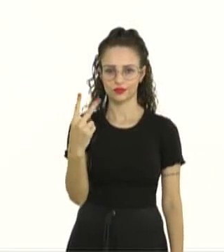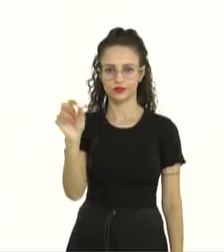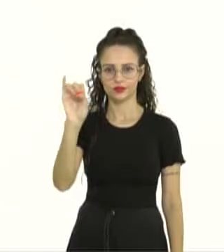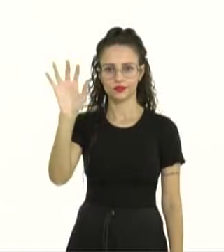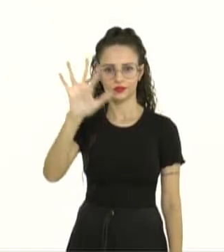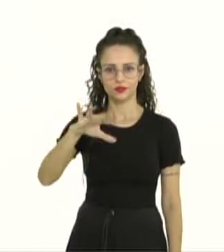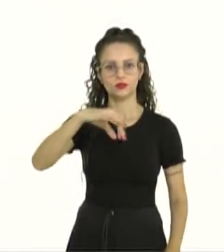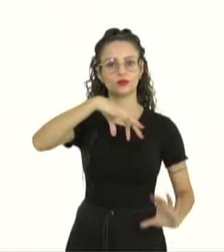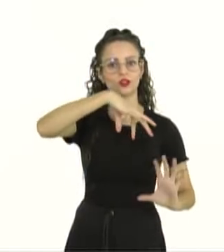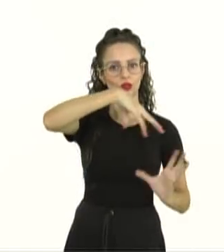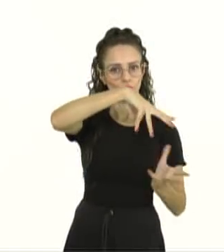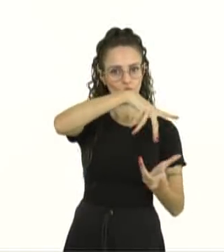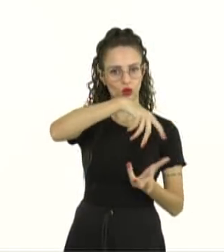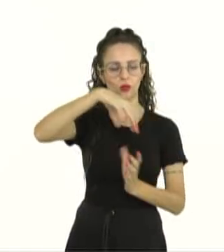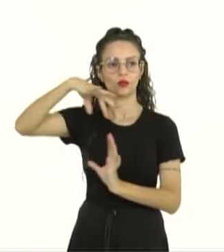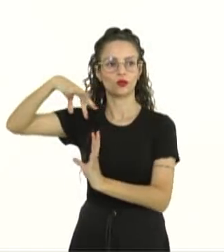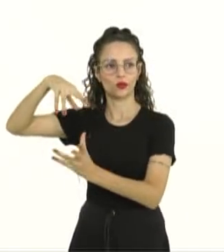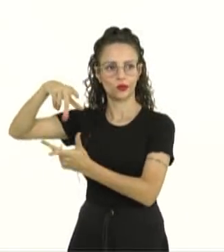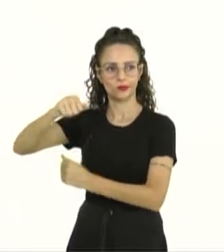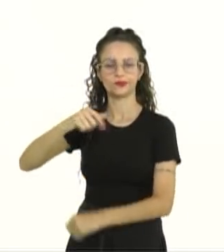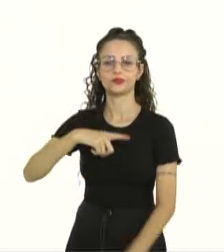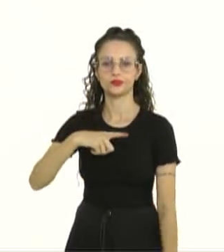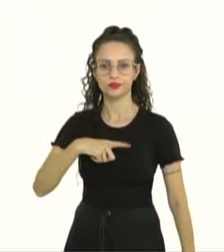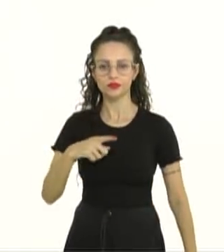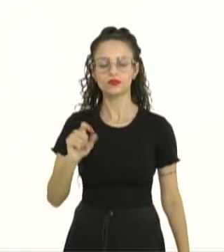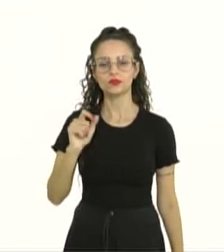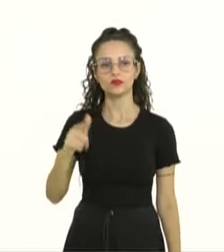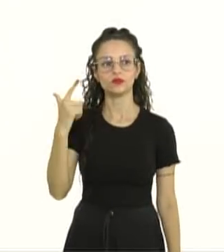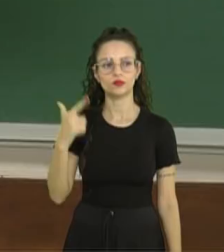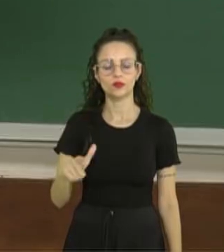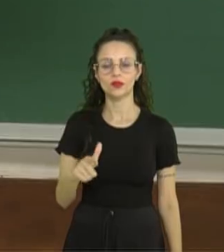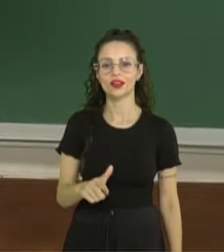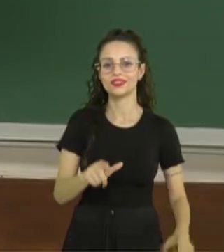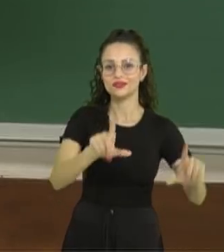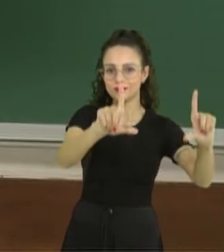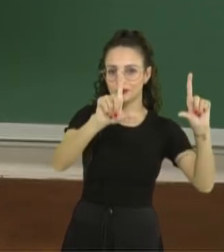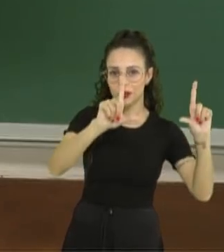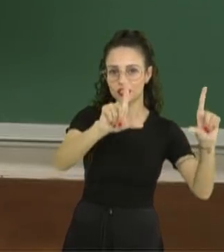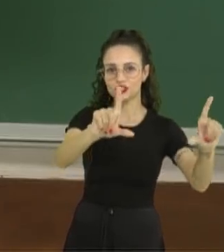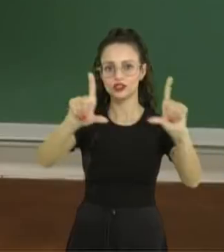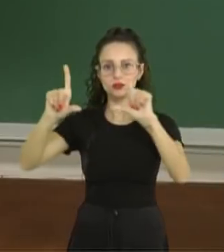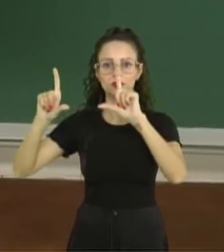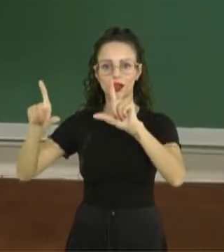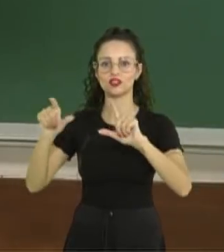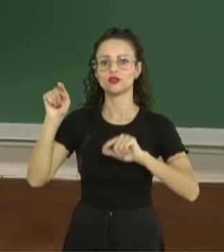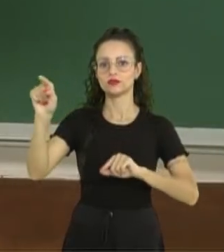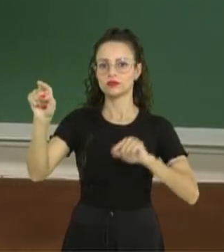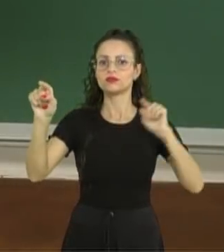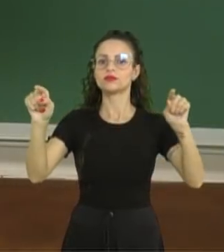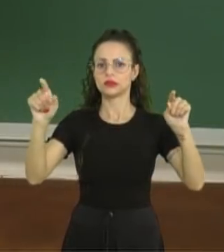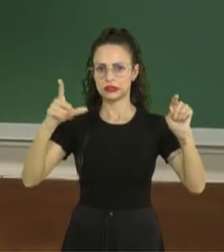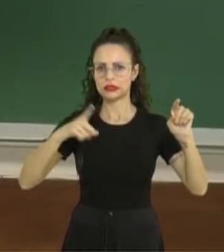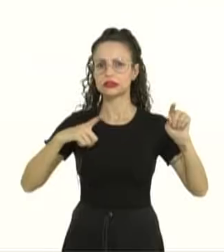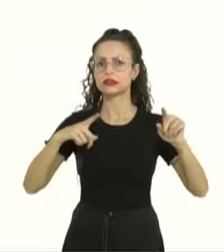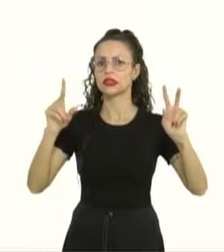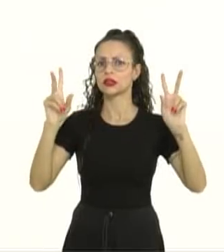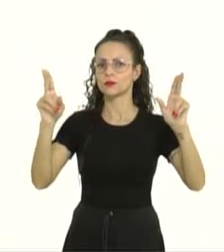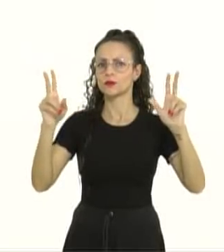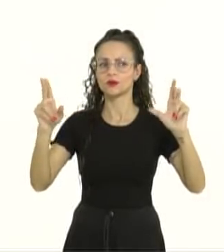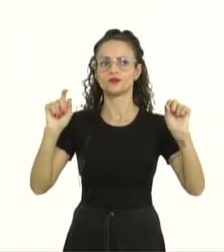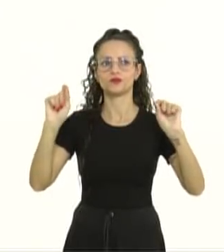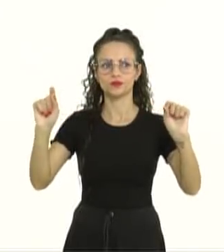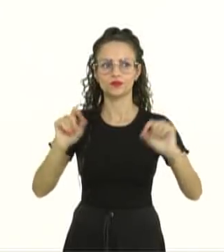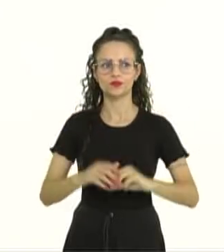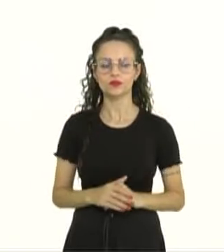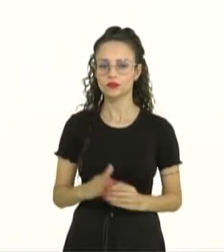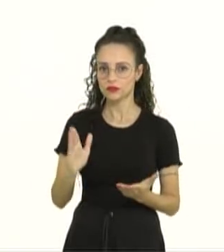professor? Boa. Que mais? Que mais que tem nessa imagem, que tem nessa imagem também?